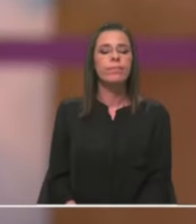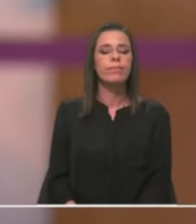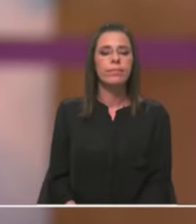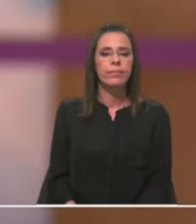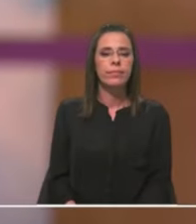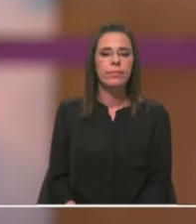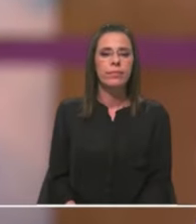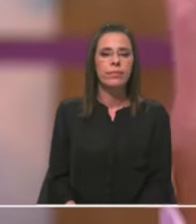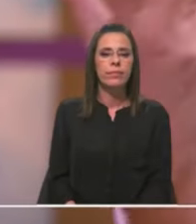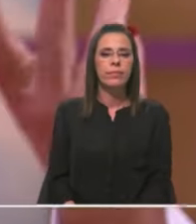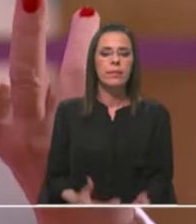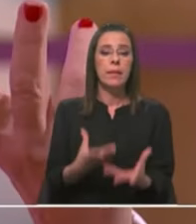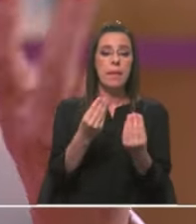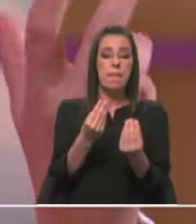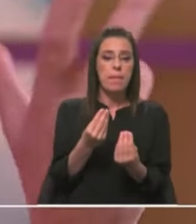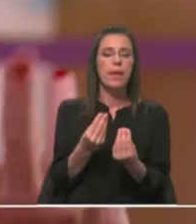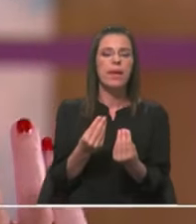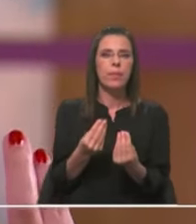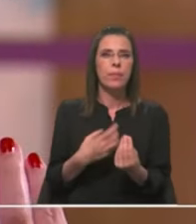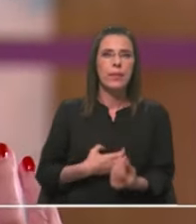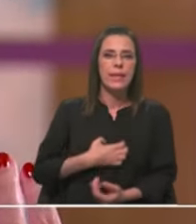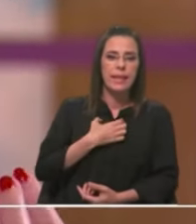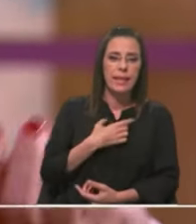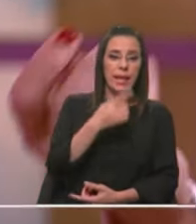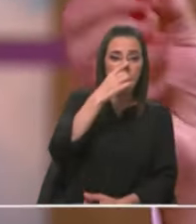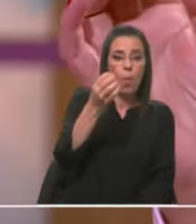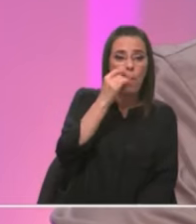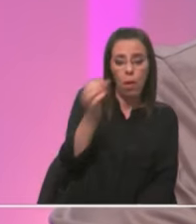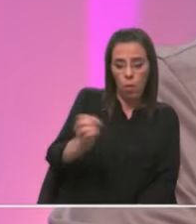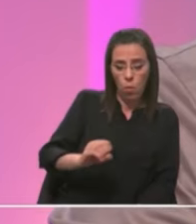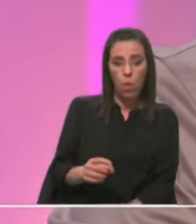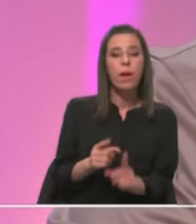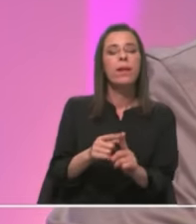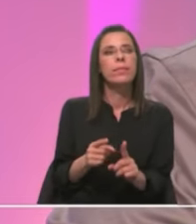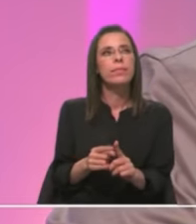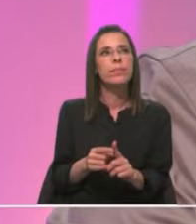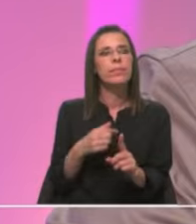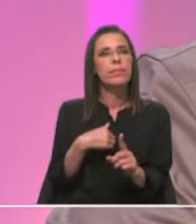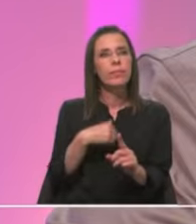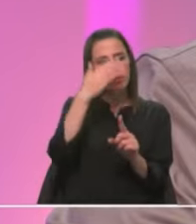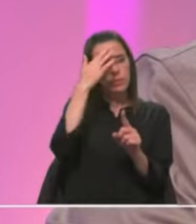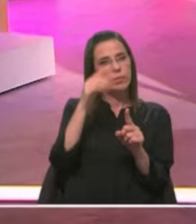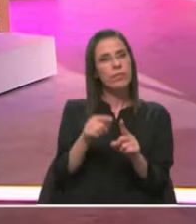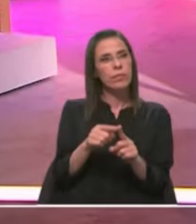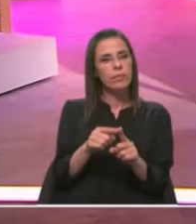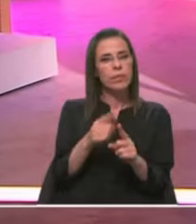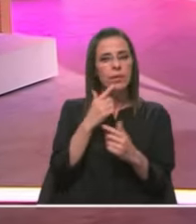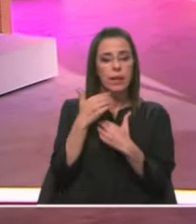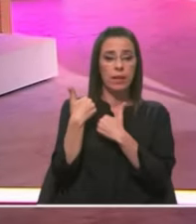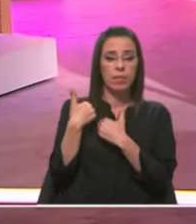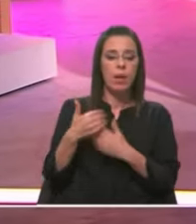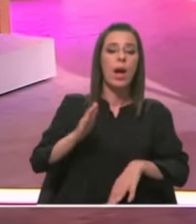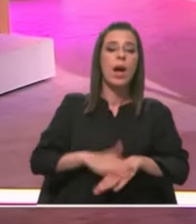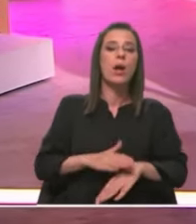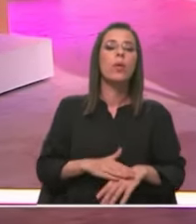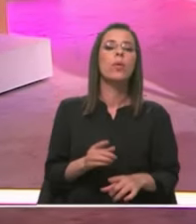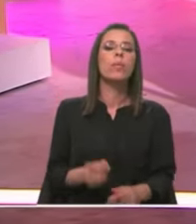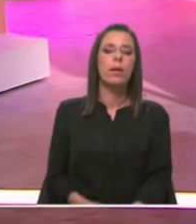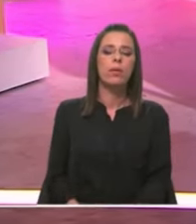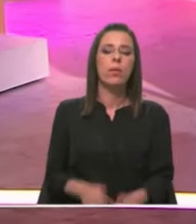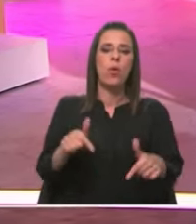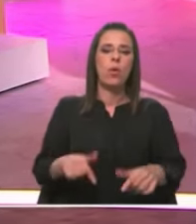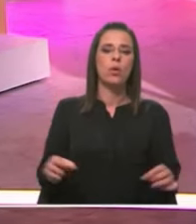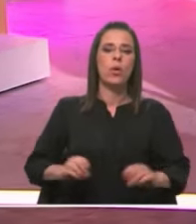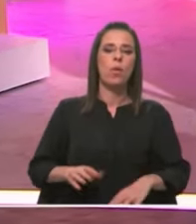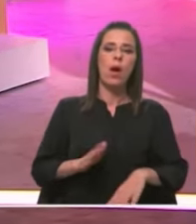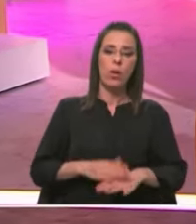da teres medo da que sentissem a tua ausência e tinhas uma coisa que eu acho que te carregava muito que era a culpa disso ou já não